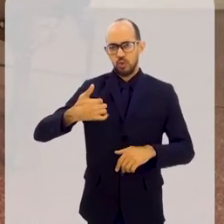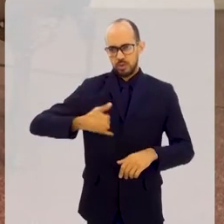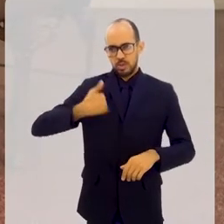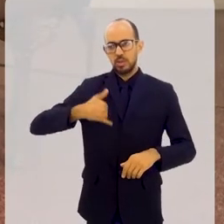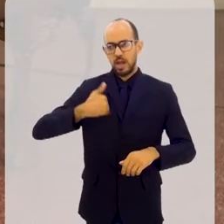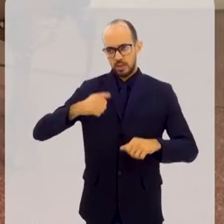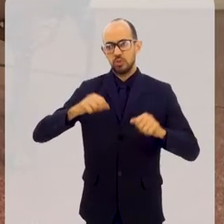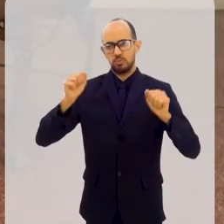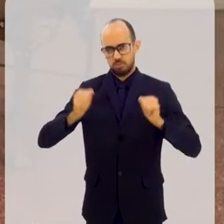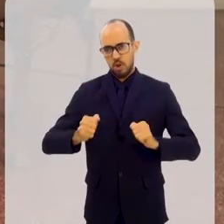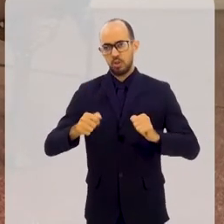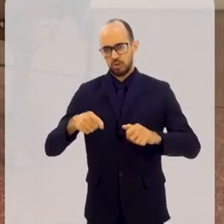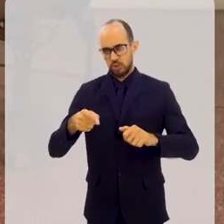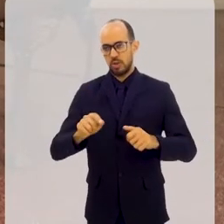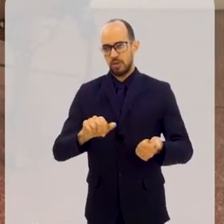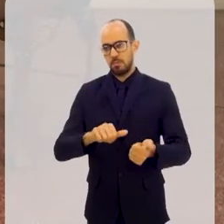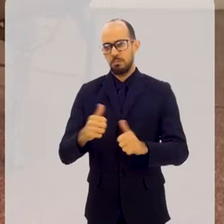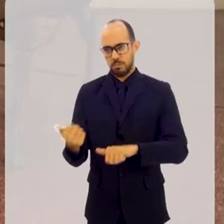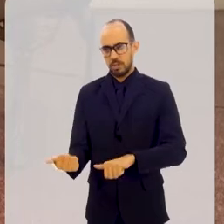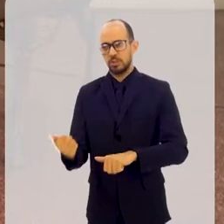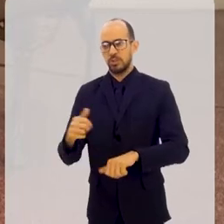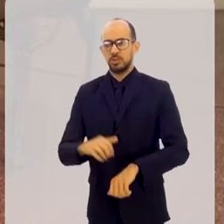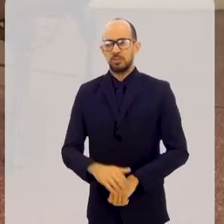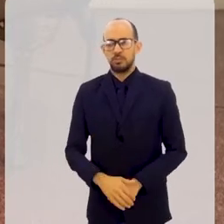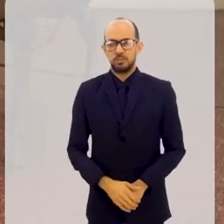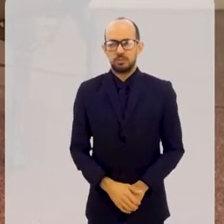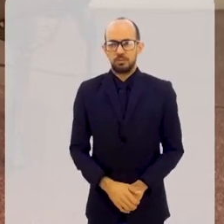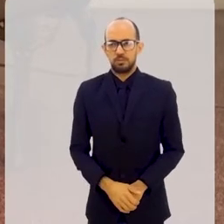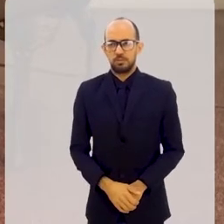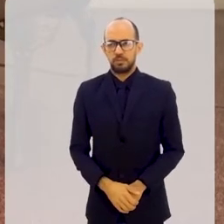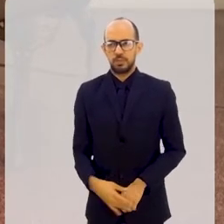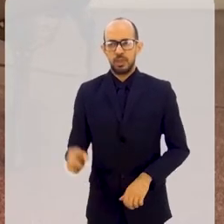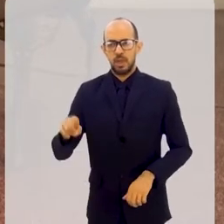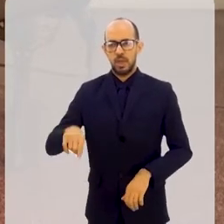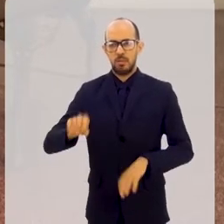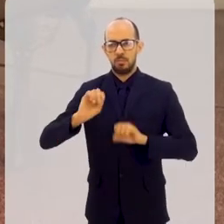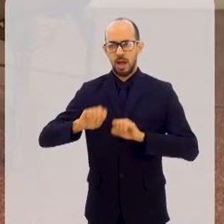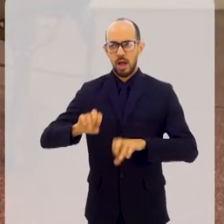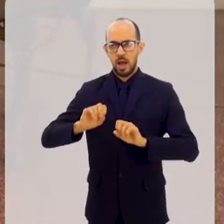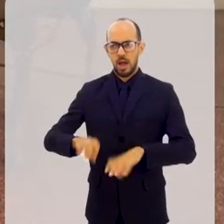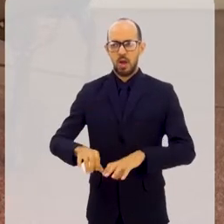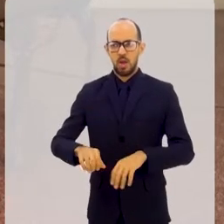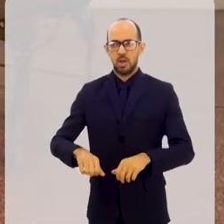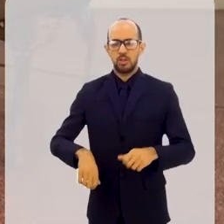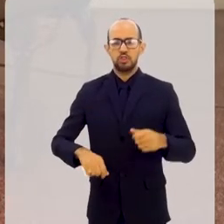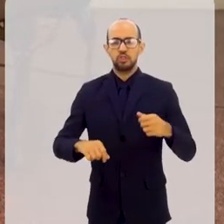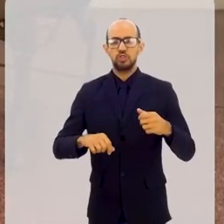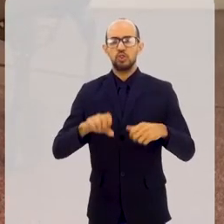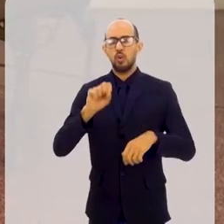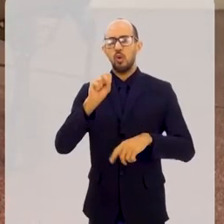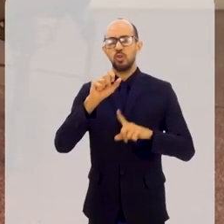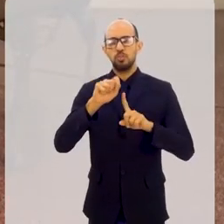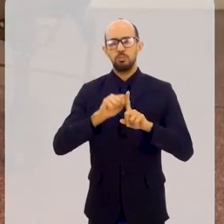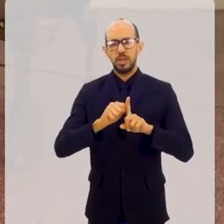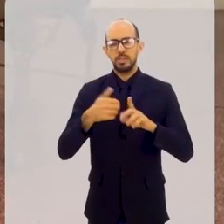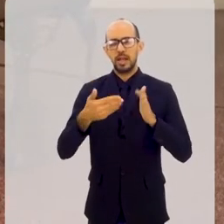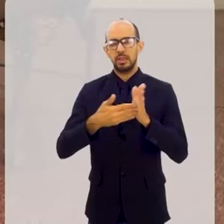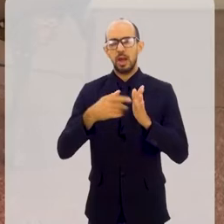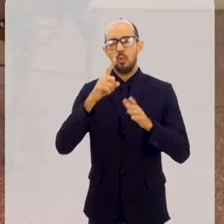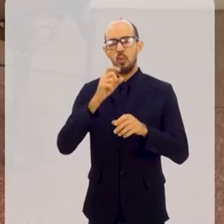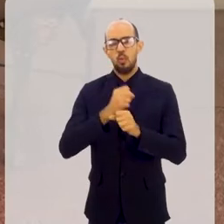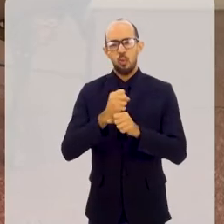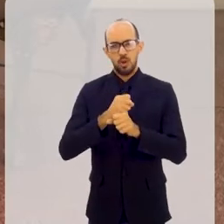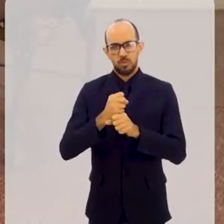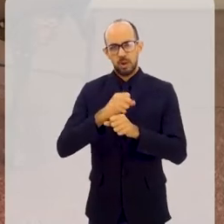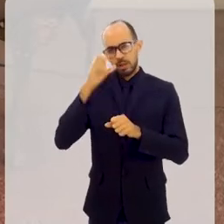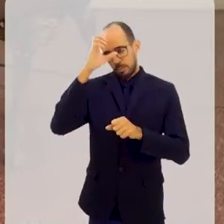anos de idade Aí sim ah quero me batizar aí vai na classe batismo uma aula de 8 meses a um ano para aprender